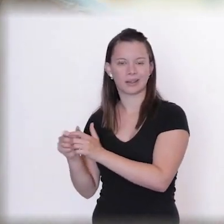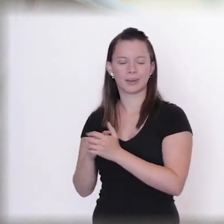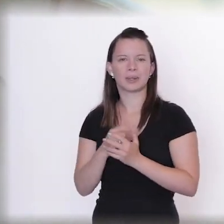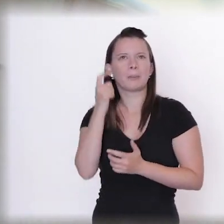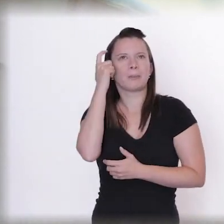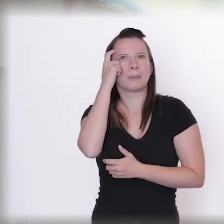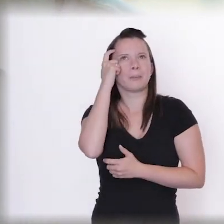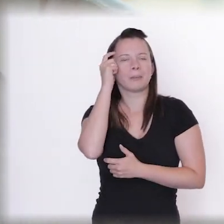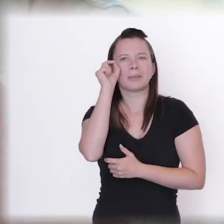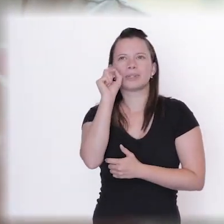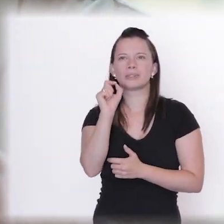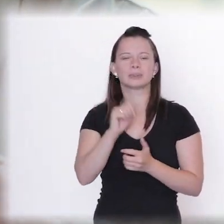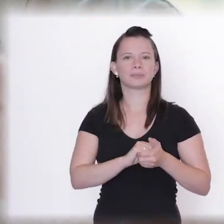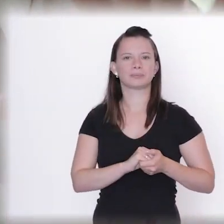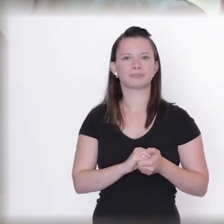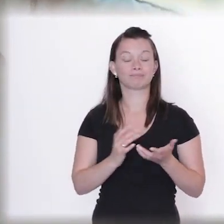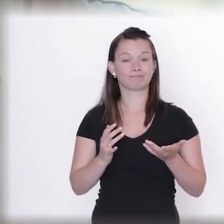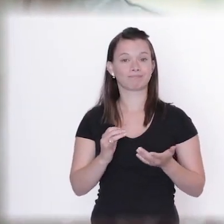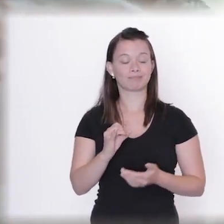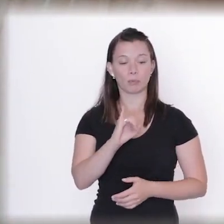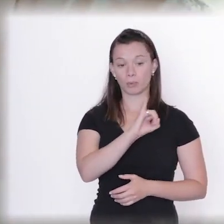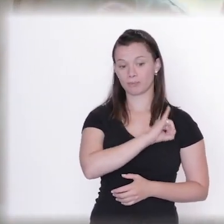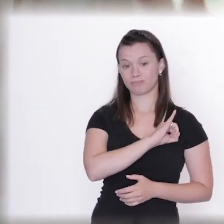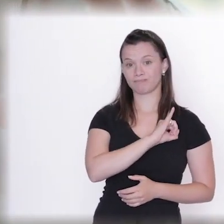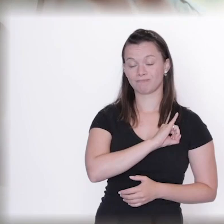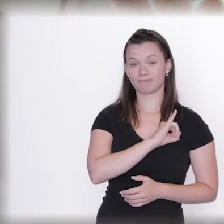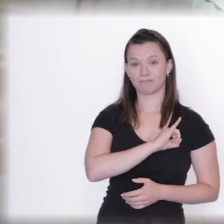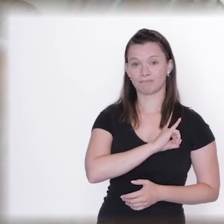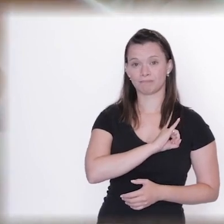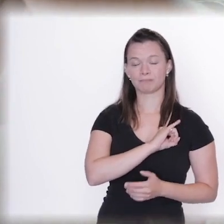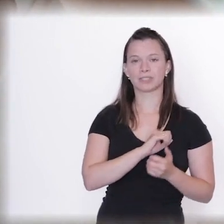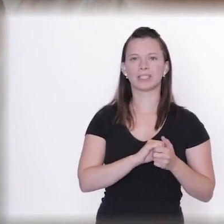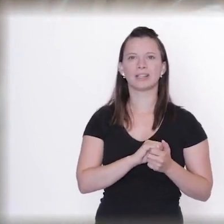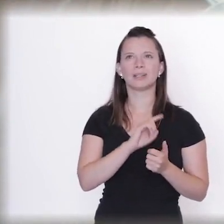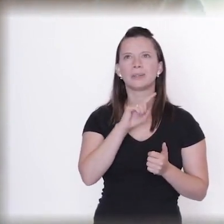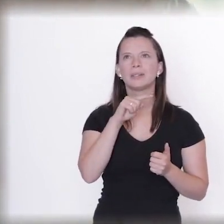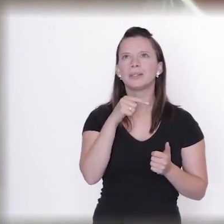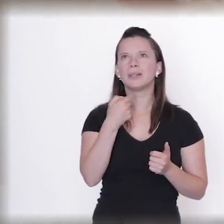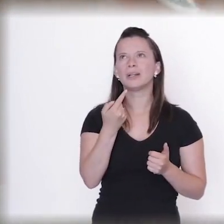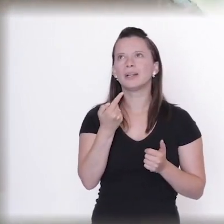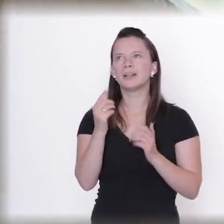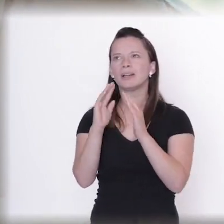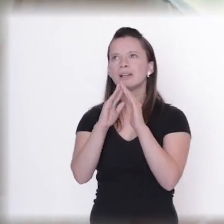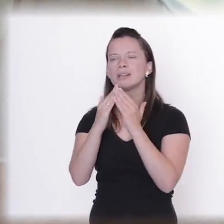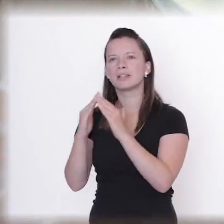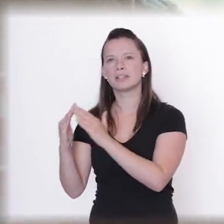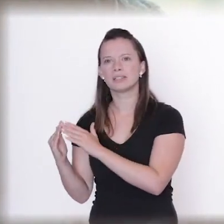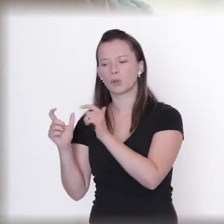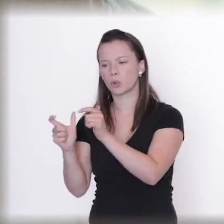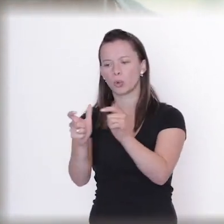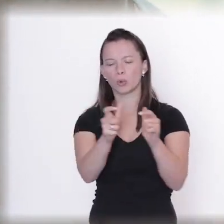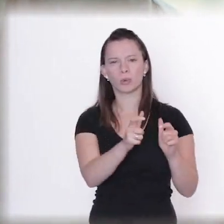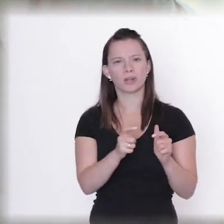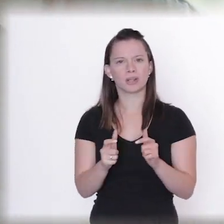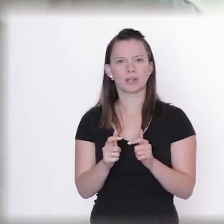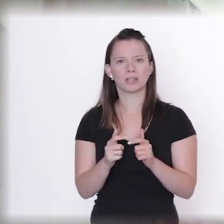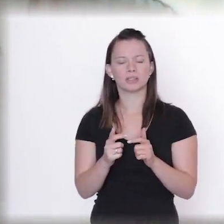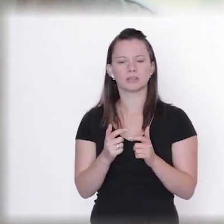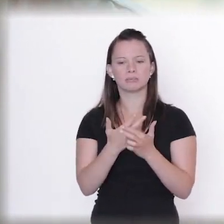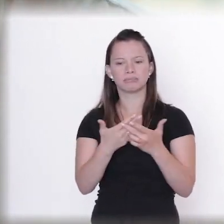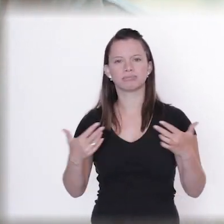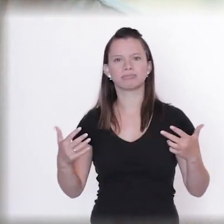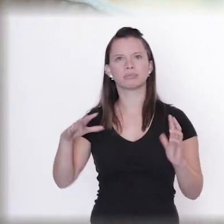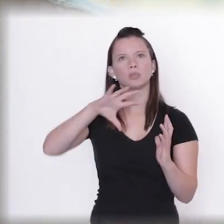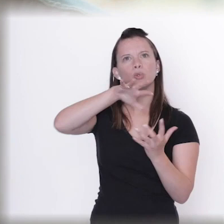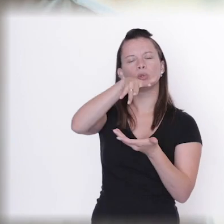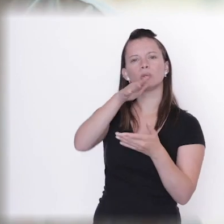pensa uma Itaquera e depois já, né, pensar uma periferias, territórios populares do Brasil e do mundo, será que